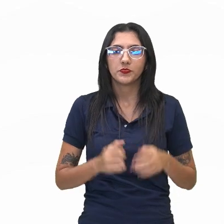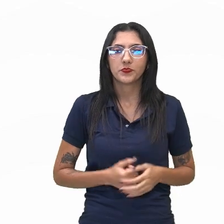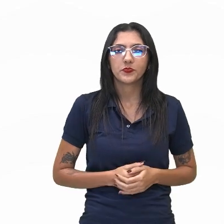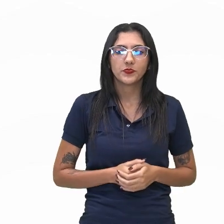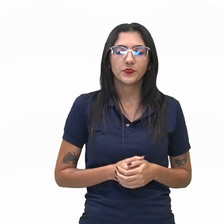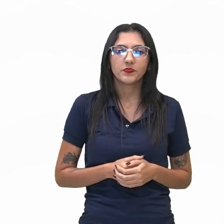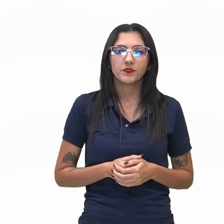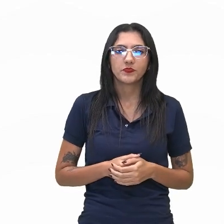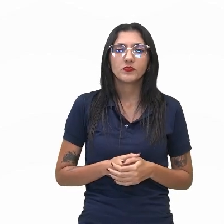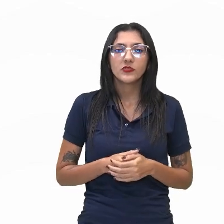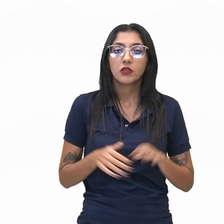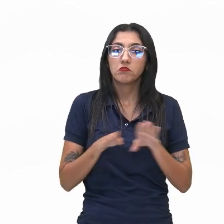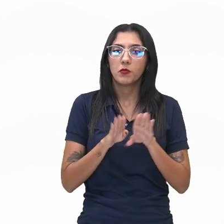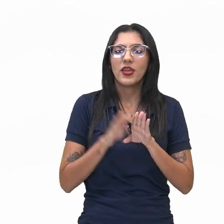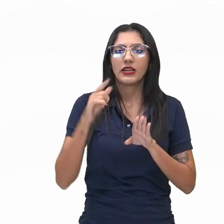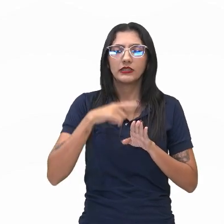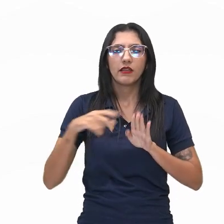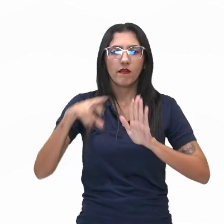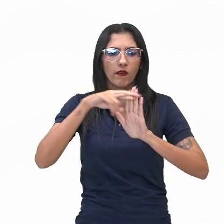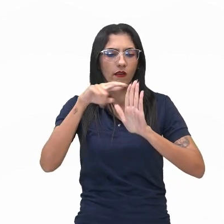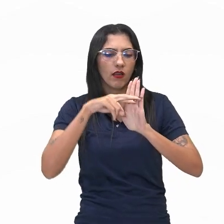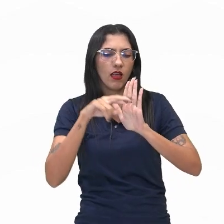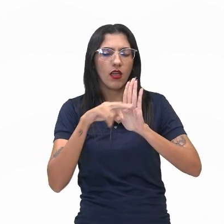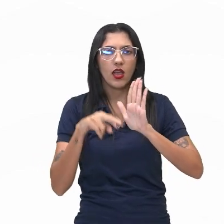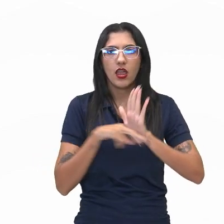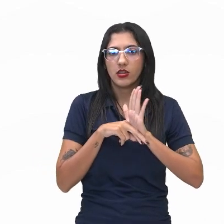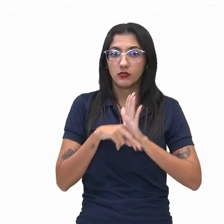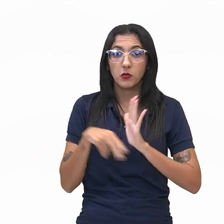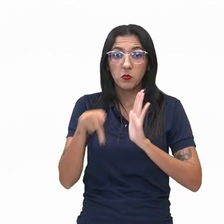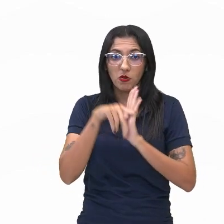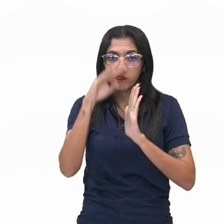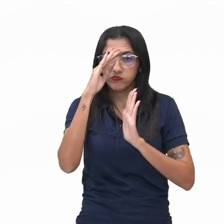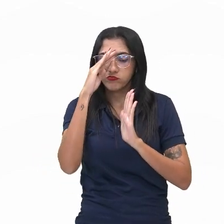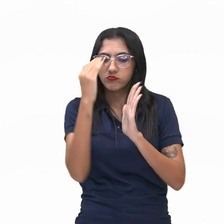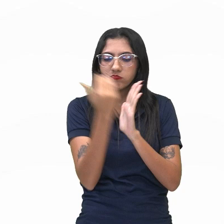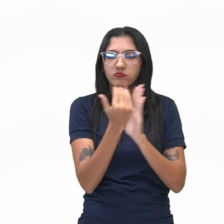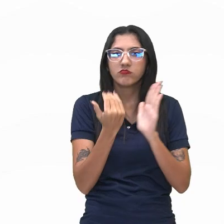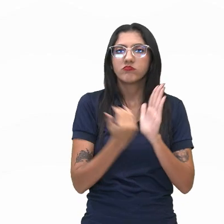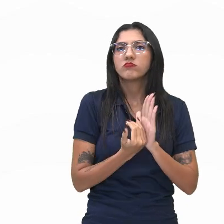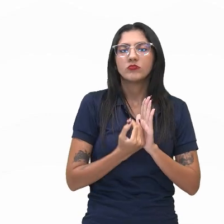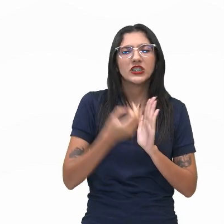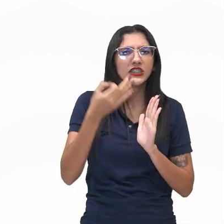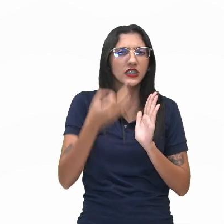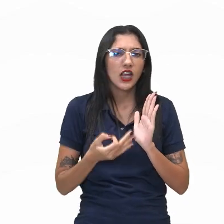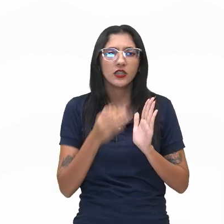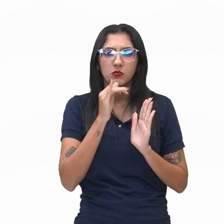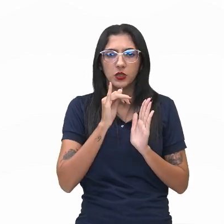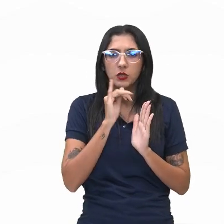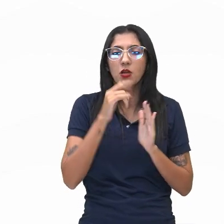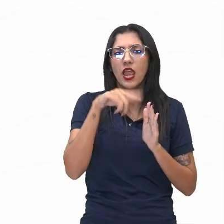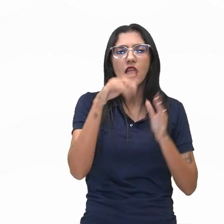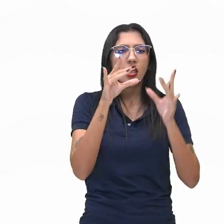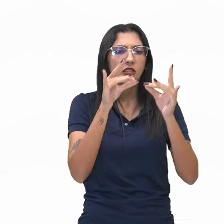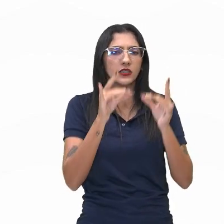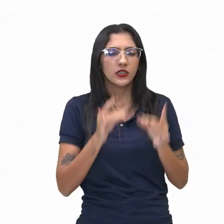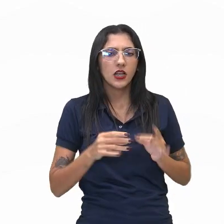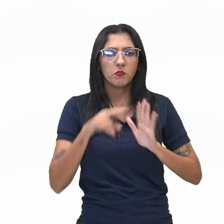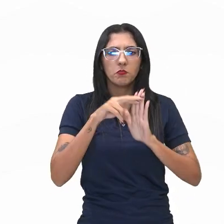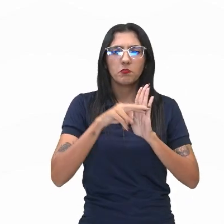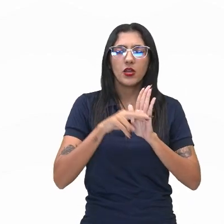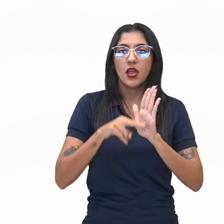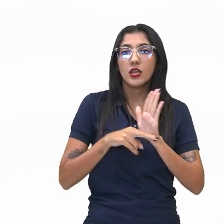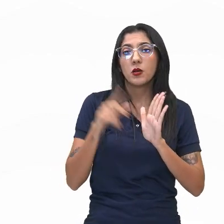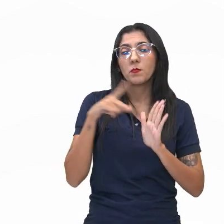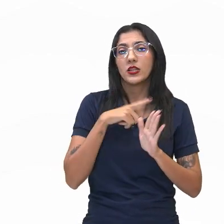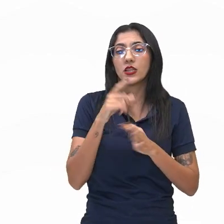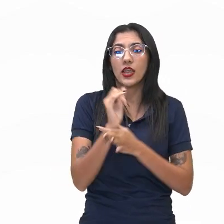estabelecer regras comerciais justas, tá? Onde define regras para garantir